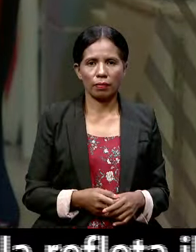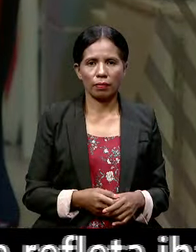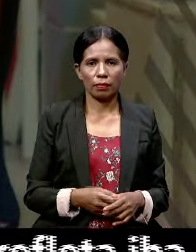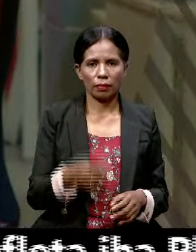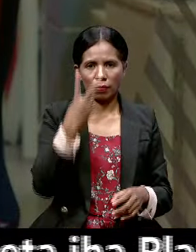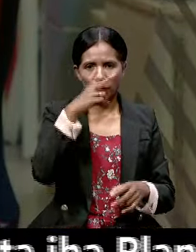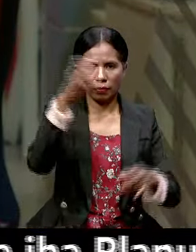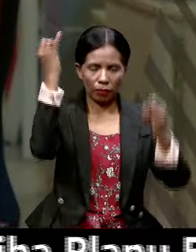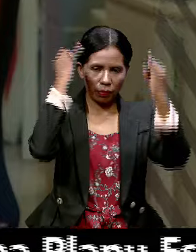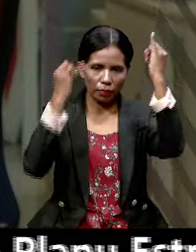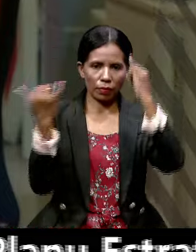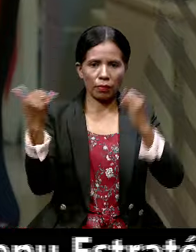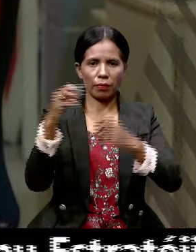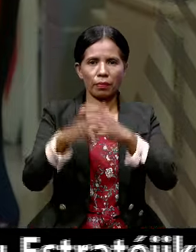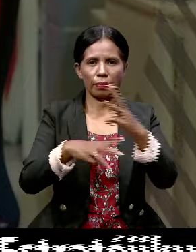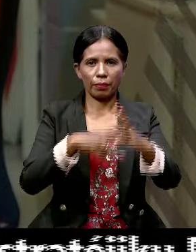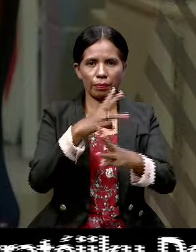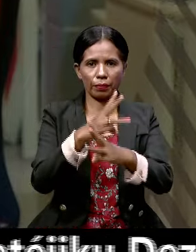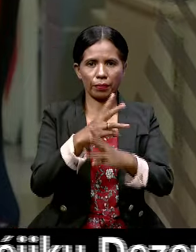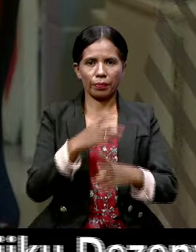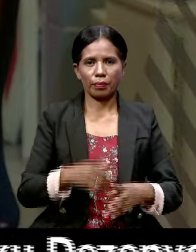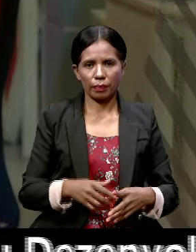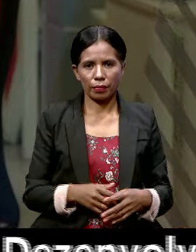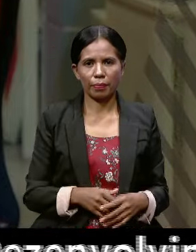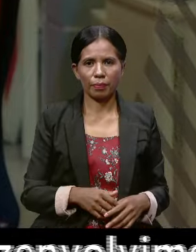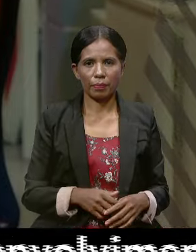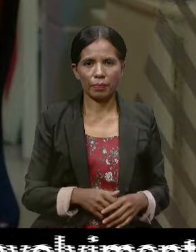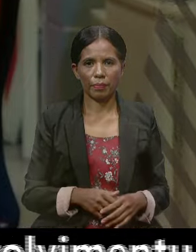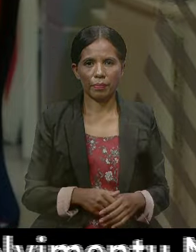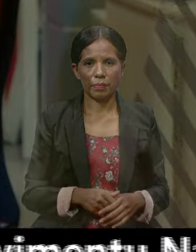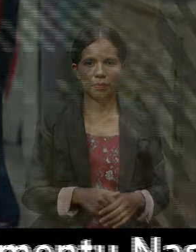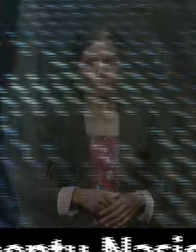Telespectadores, turma acompanha a informação Sira, que é o Nubamundo.